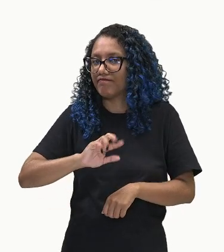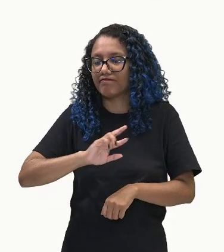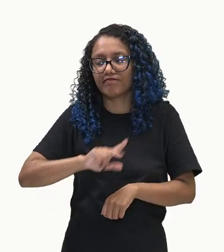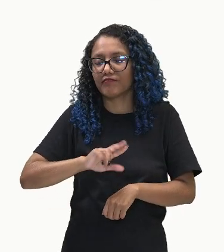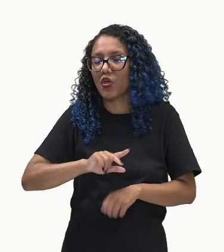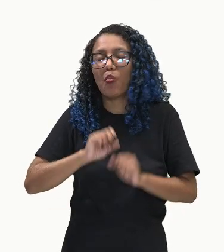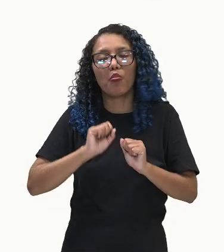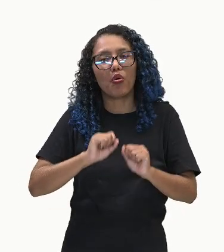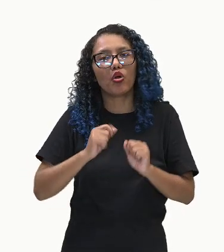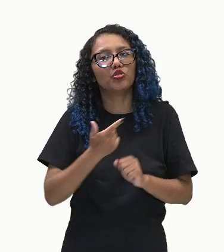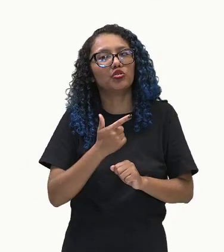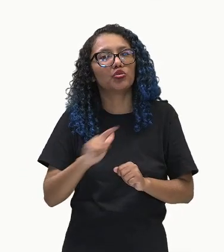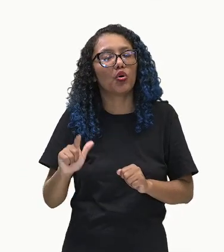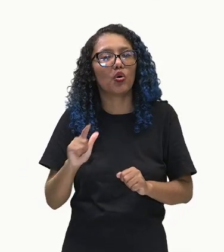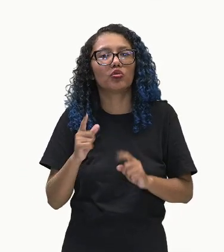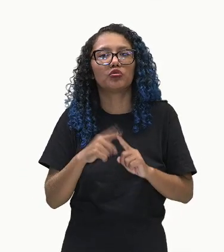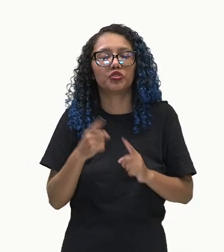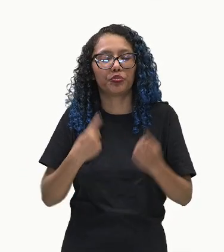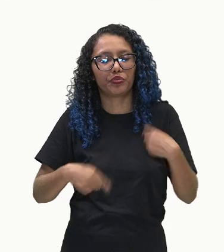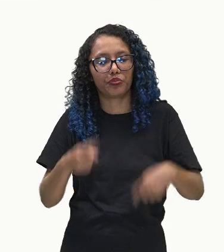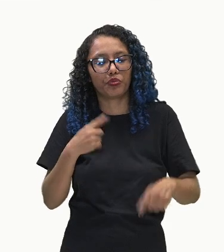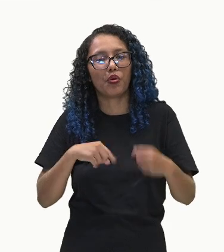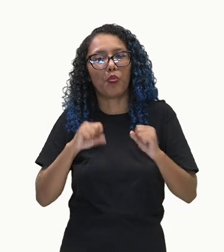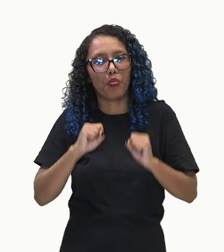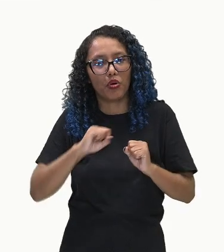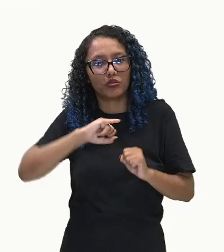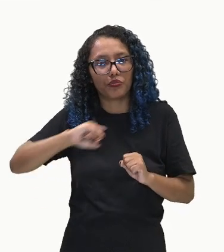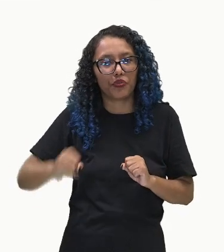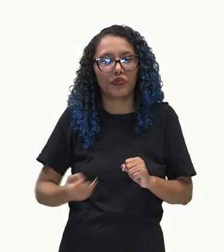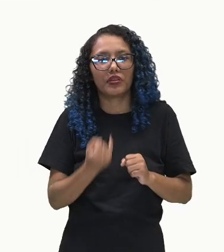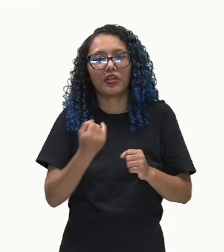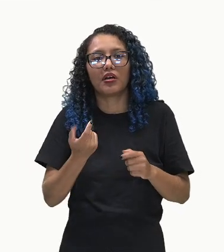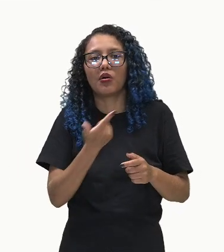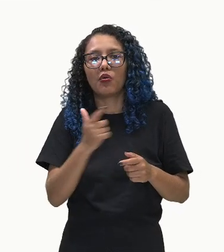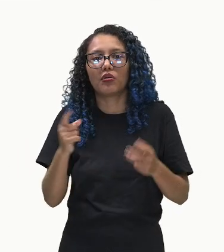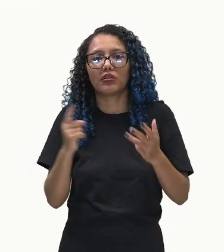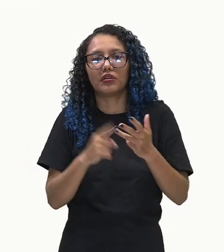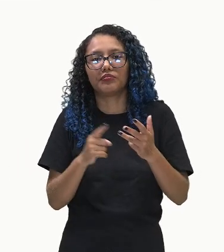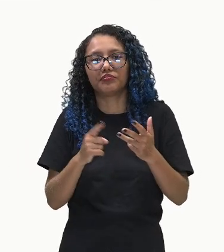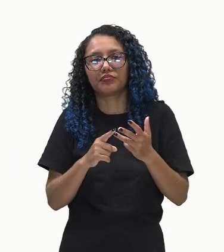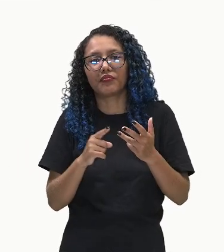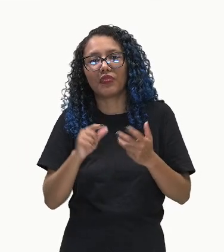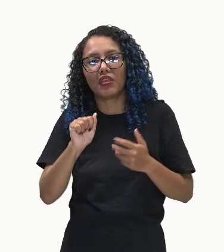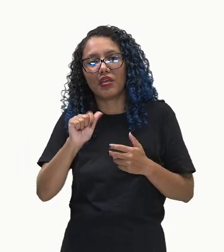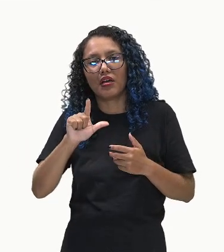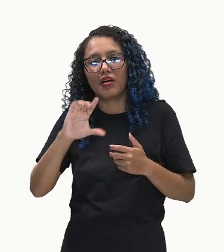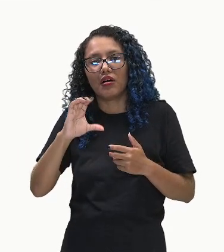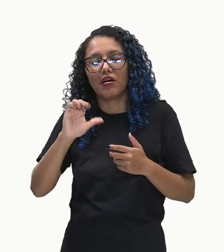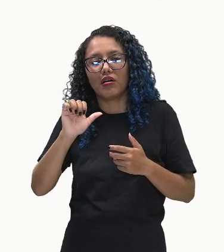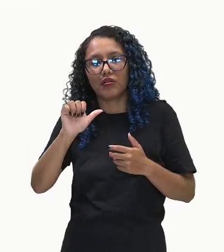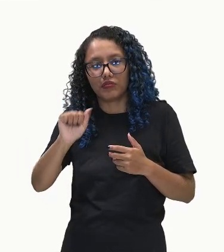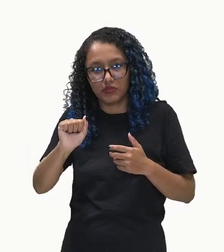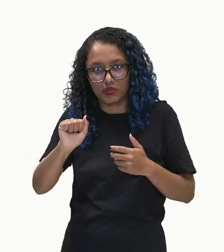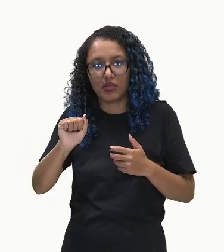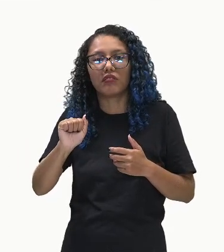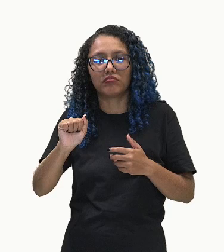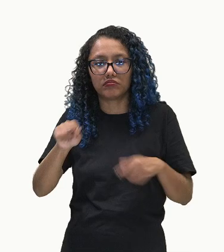vias metabólicas. A alça de Henle, que é uma estrutura que reabsorve íons e água